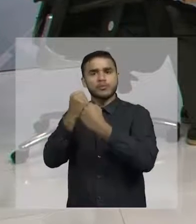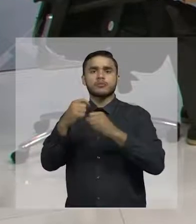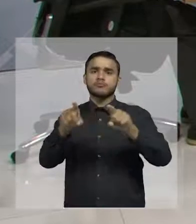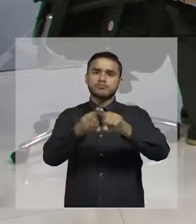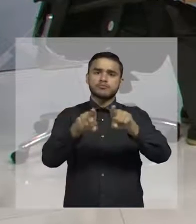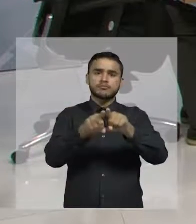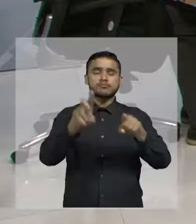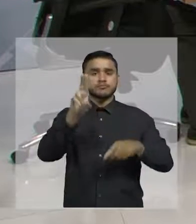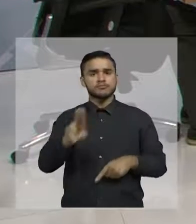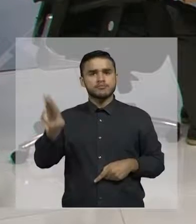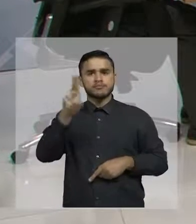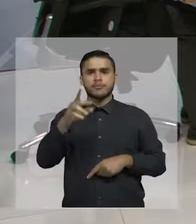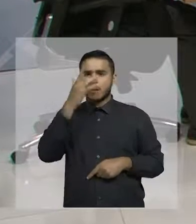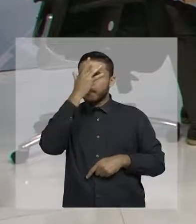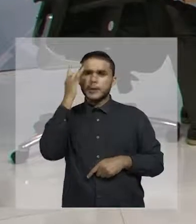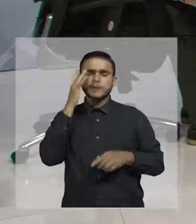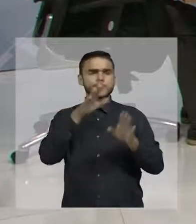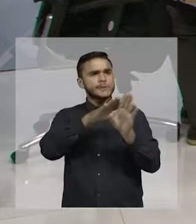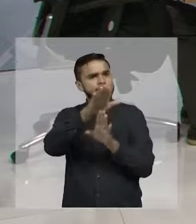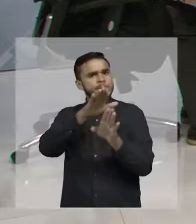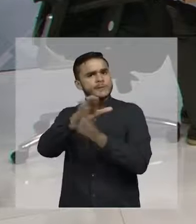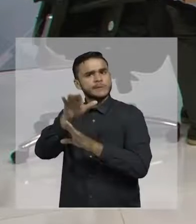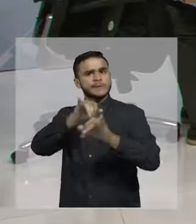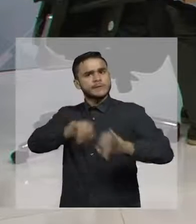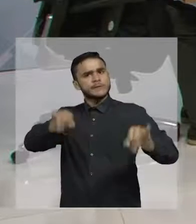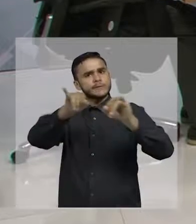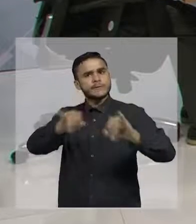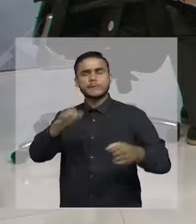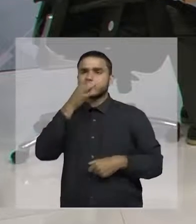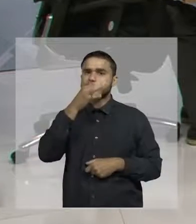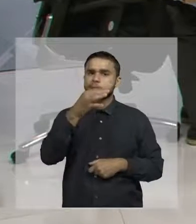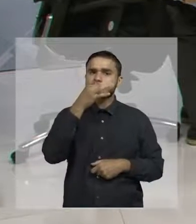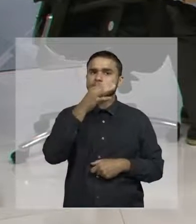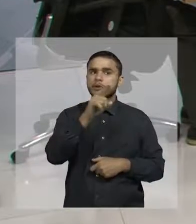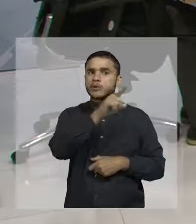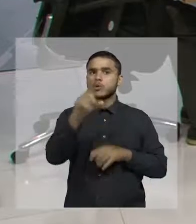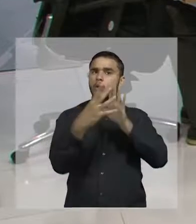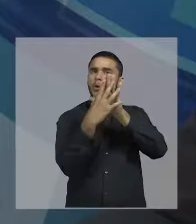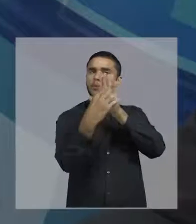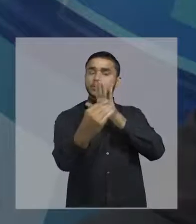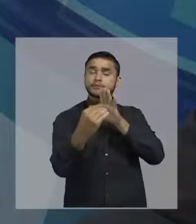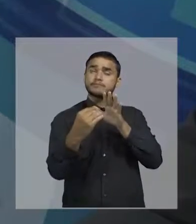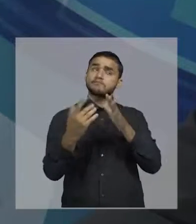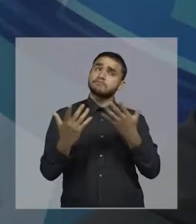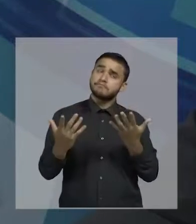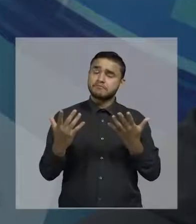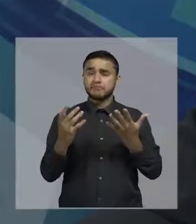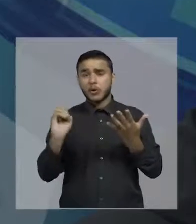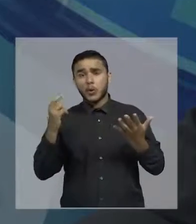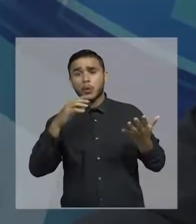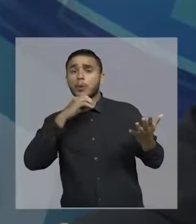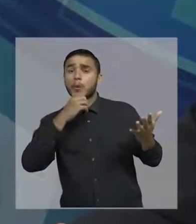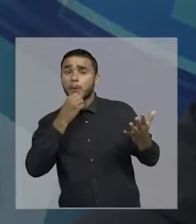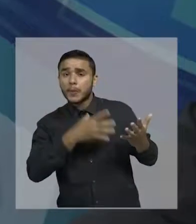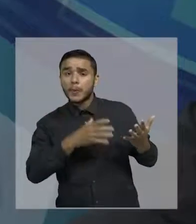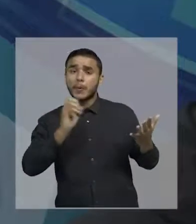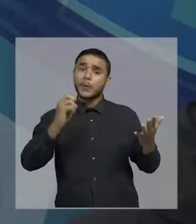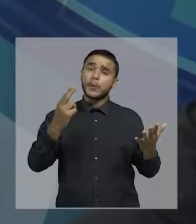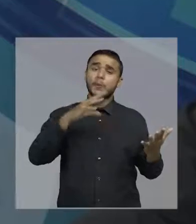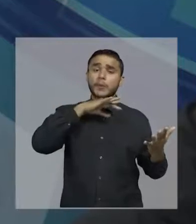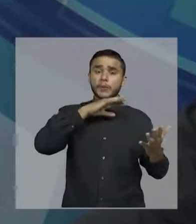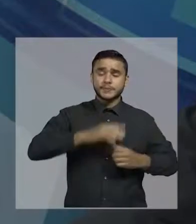das universidades, dos formadores ou deformadores de opinião. Então, isso